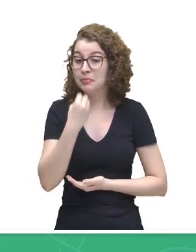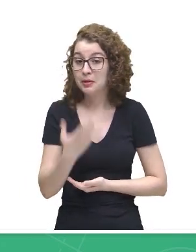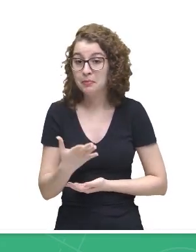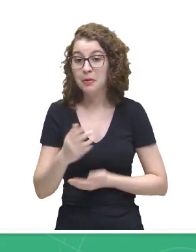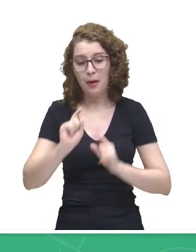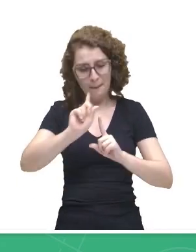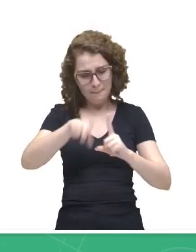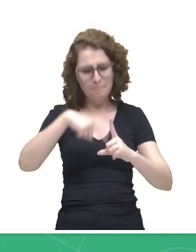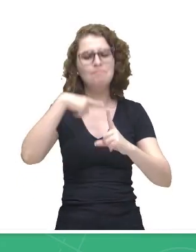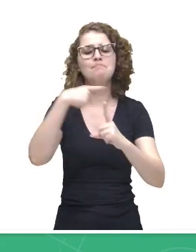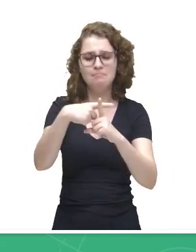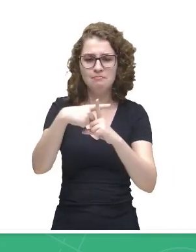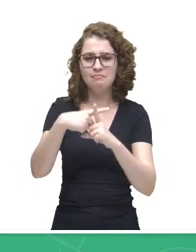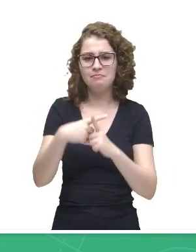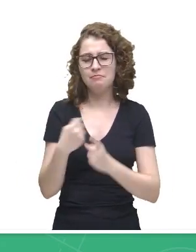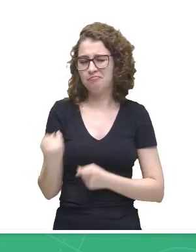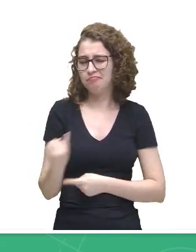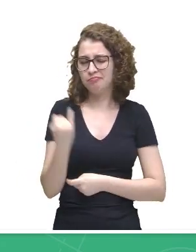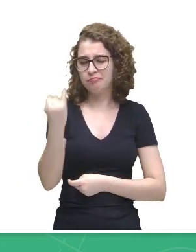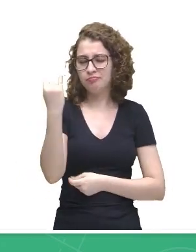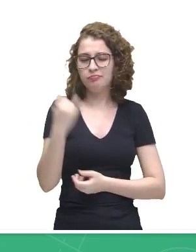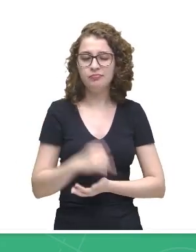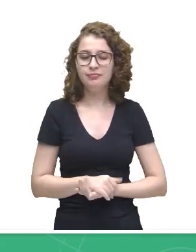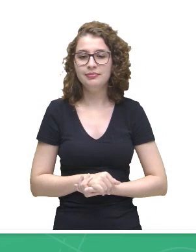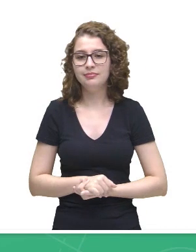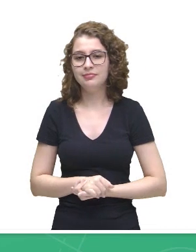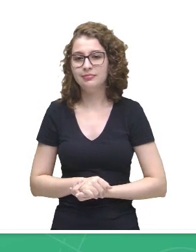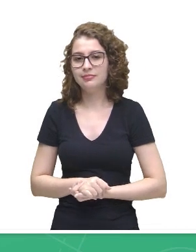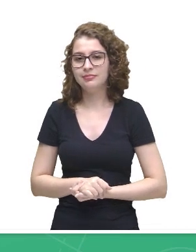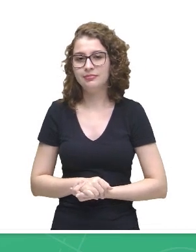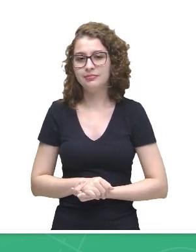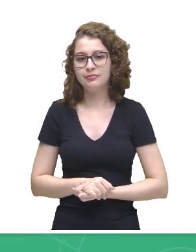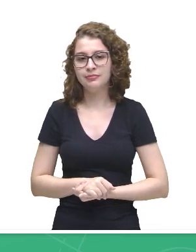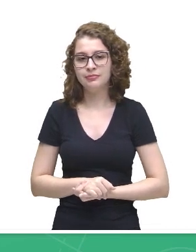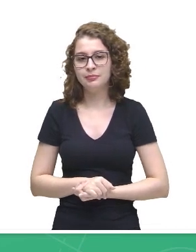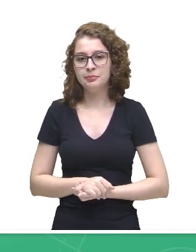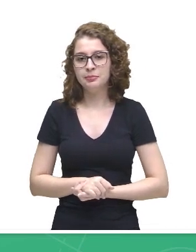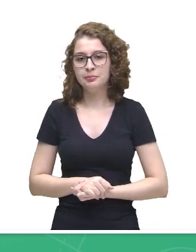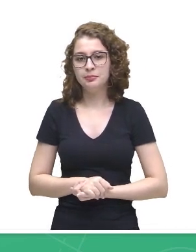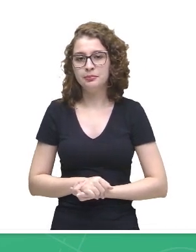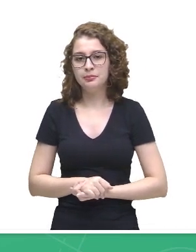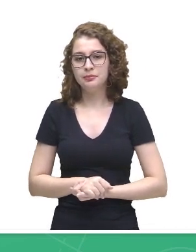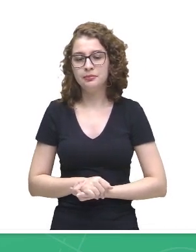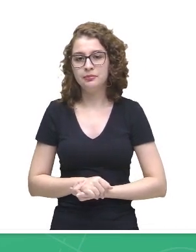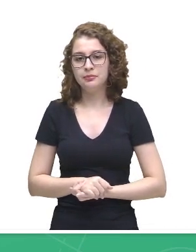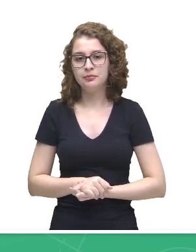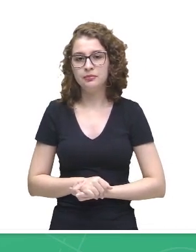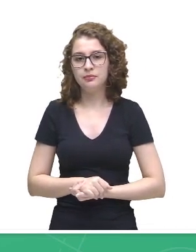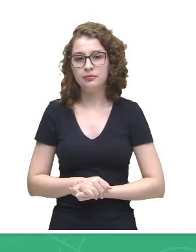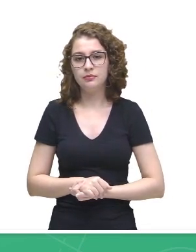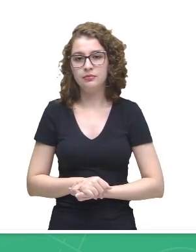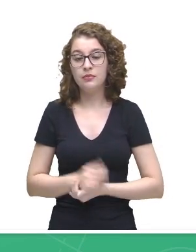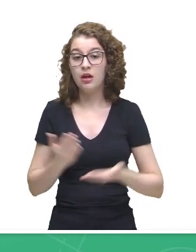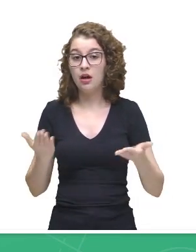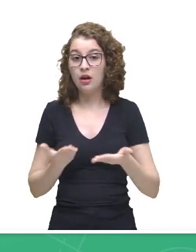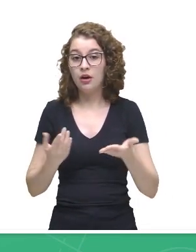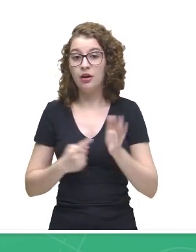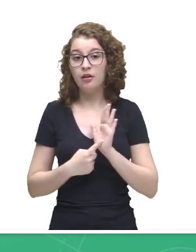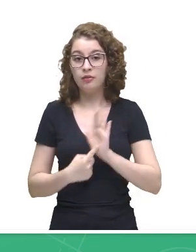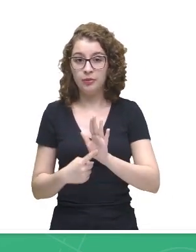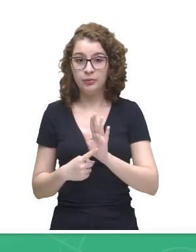e importante também. Então, vamos economizar, não vamos desperdiçar água. Agora, vocês vão acompanhar